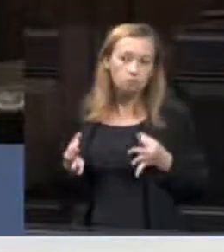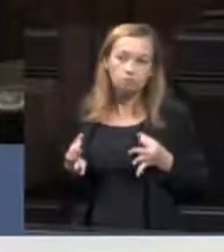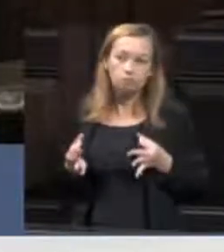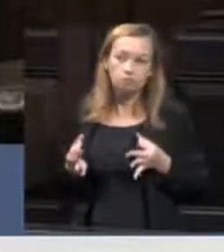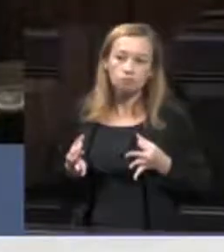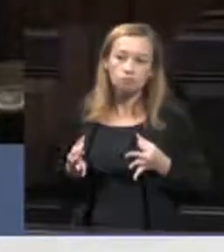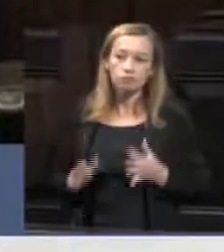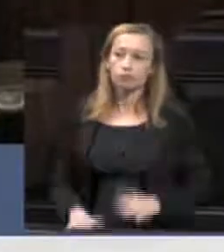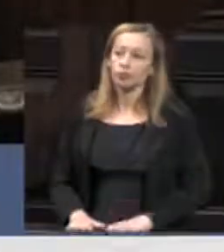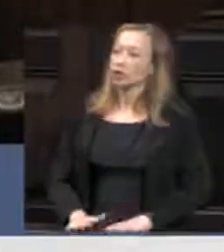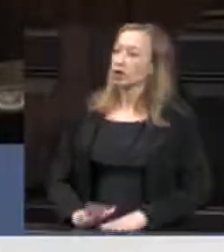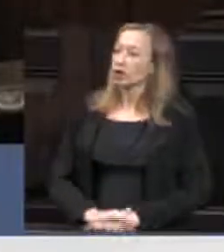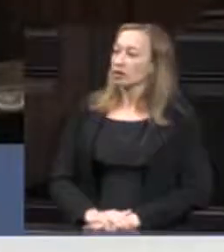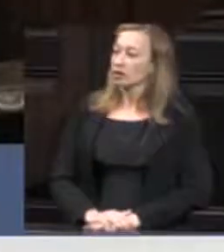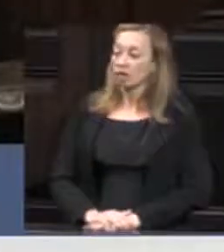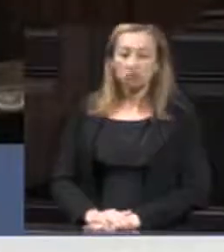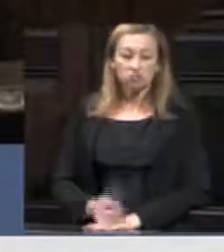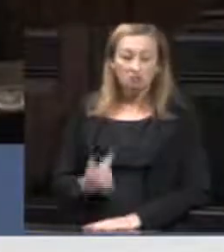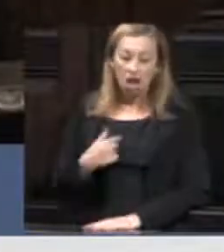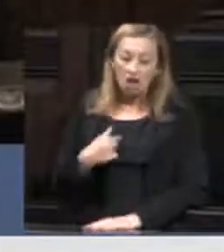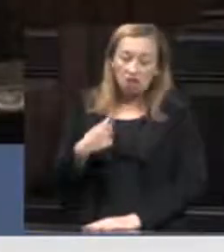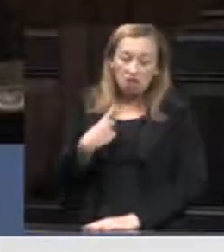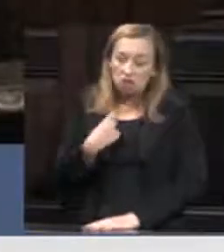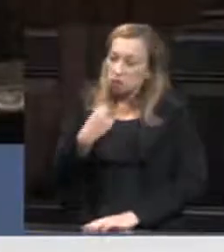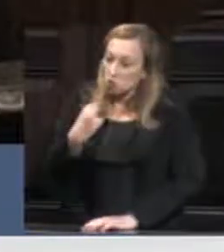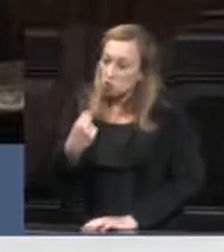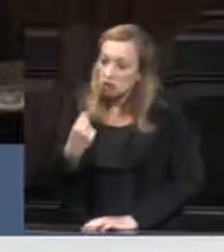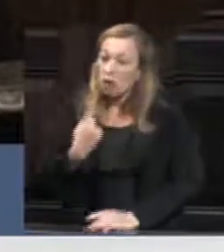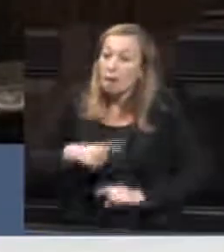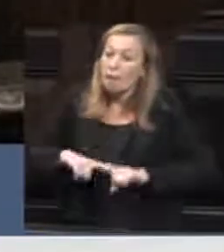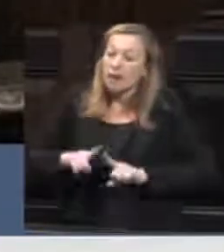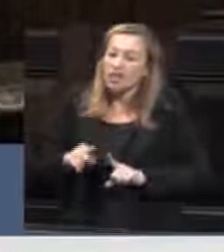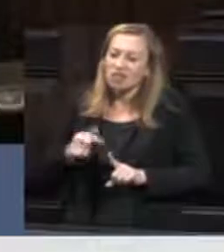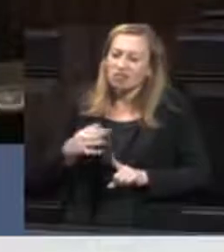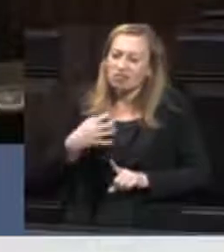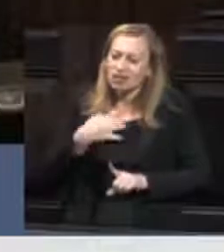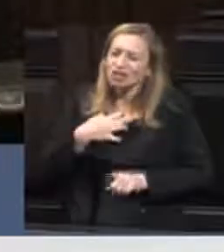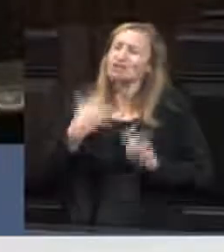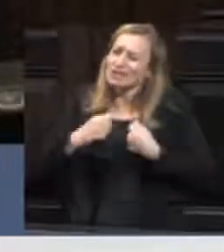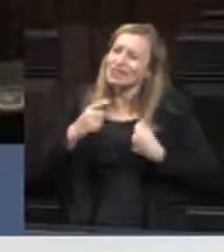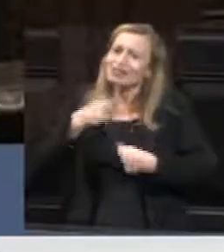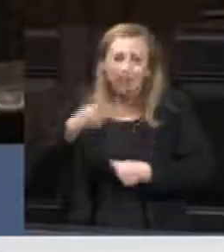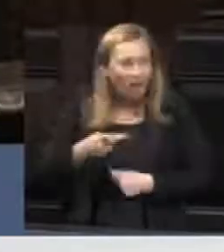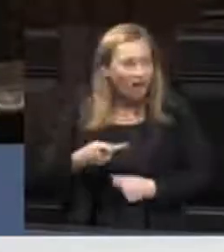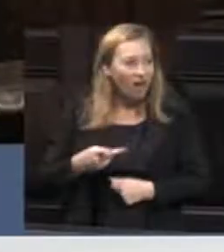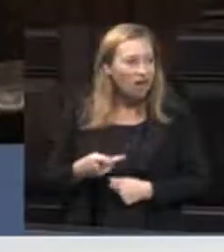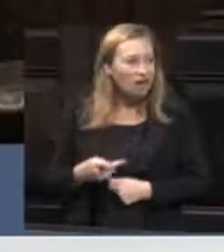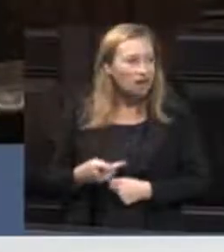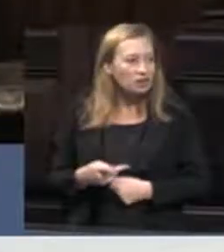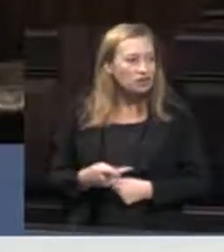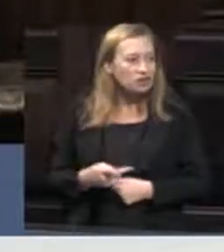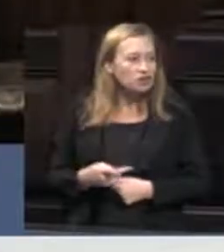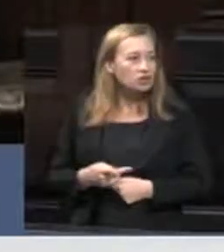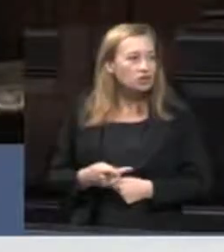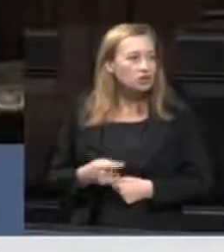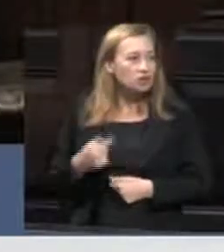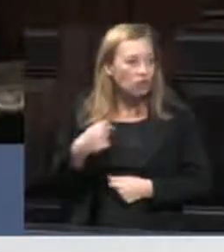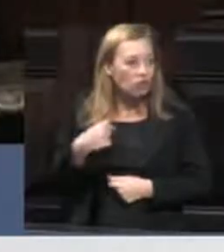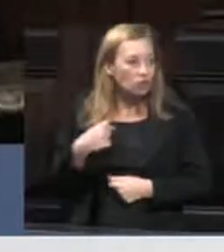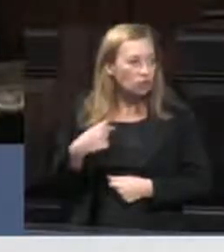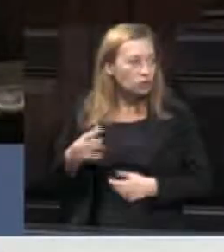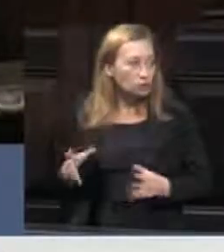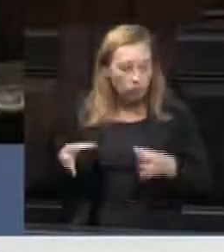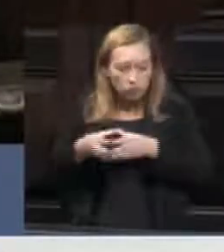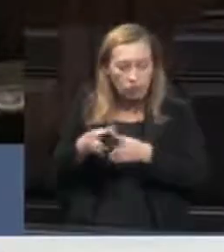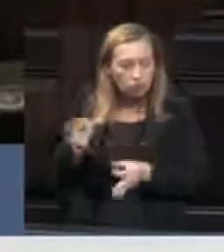fui nominado, mas me senti atingido. Eu fui membro e sou da Comissão de Constituição e